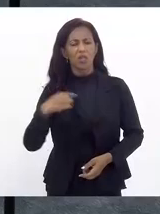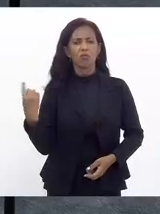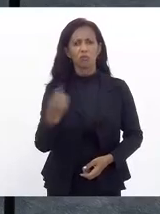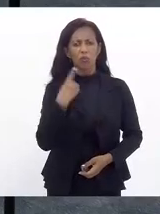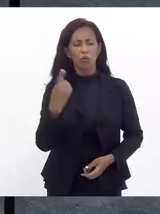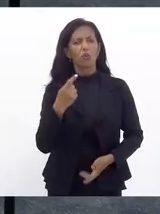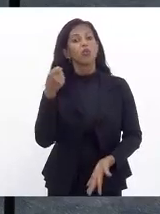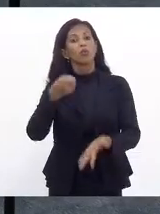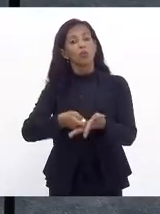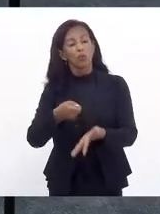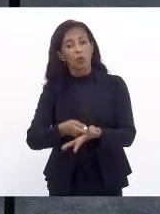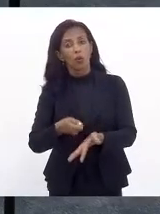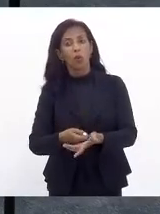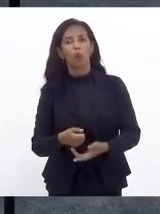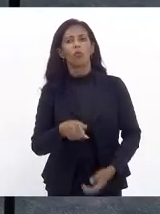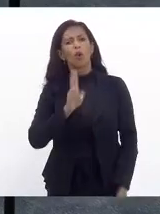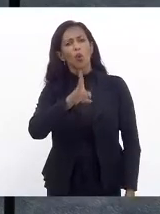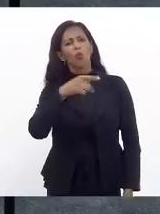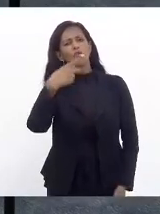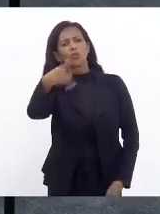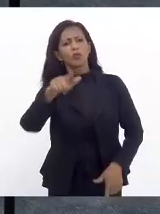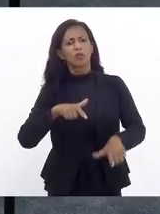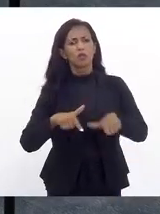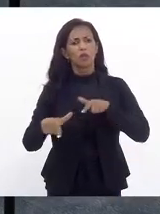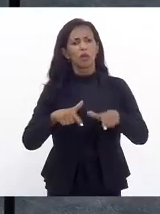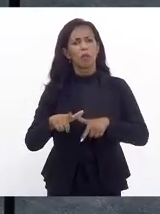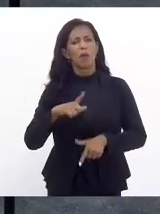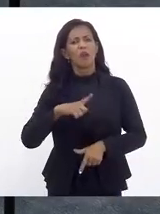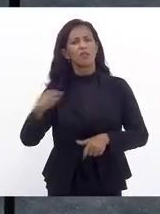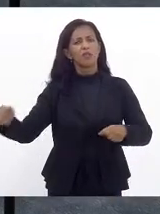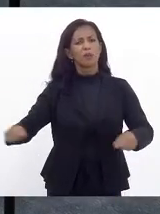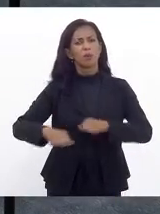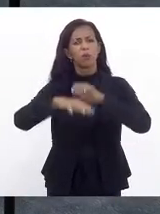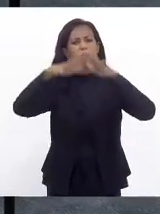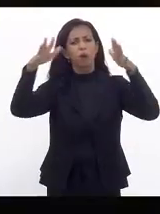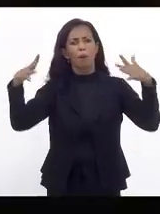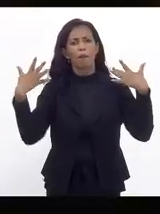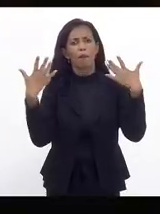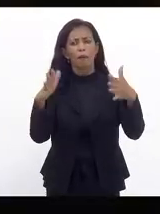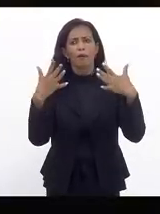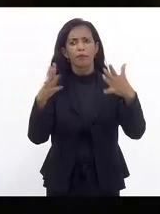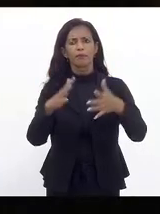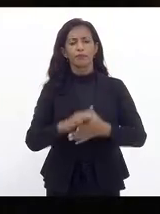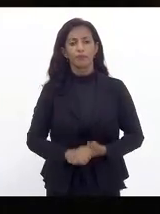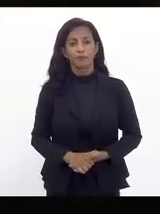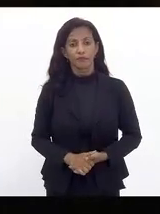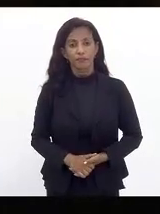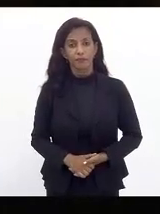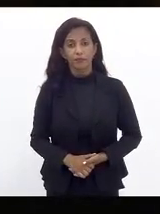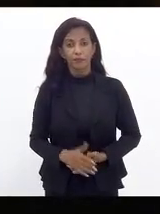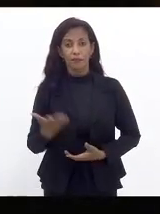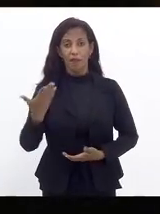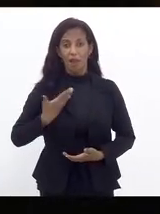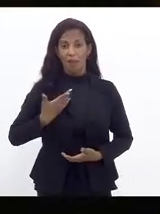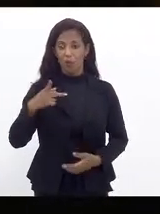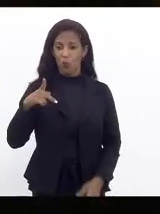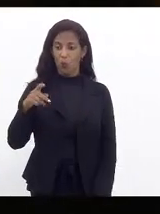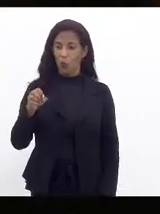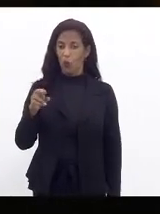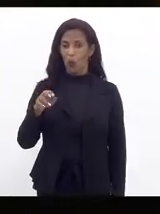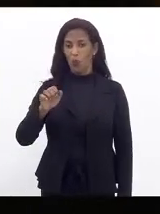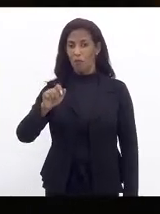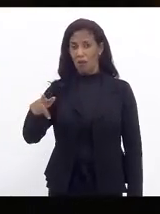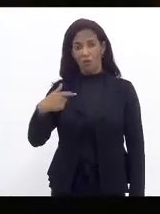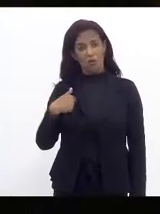filmar, e cobro. Continue o seu trabalho, deputado. Você tem muito que brilhar ainda. Parabéns. Obrigado, deputado e amigo Pobel.